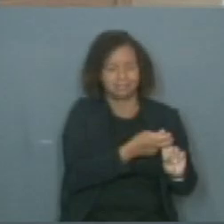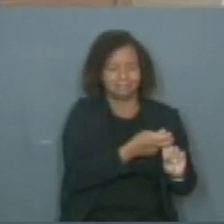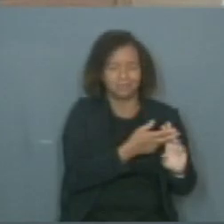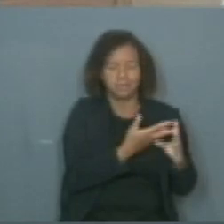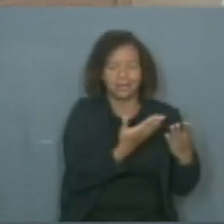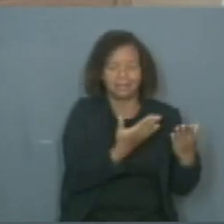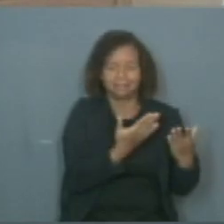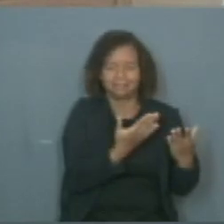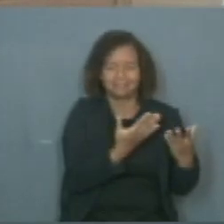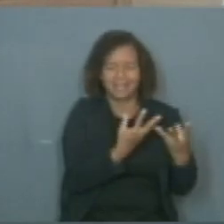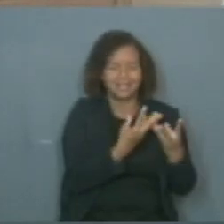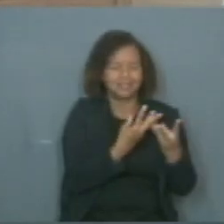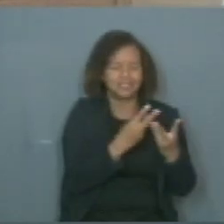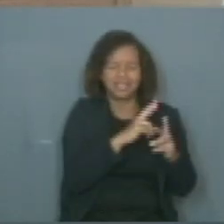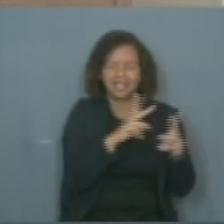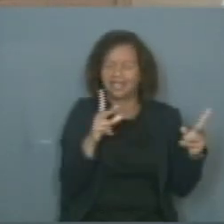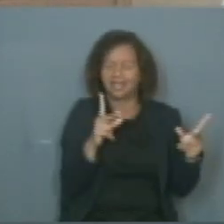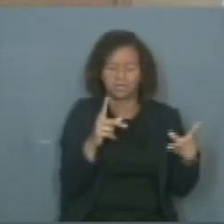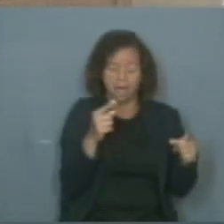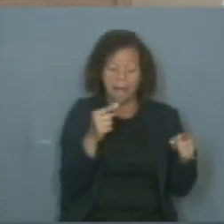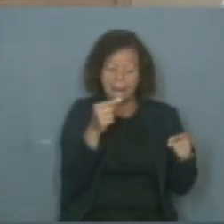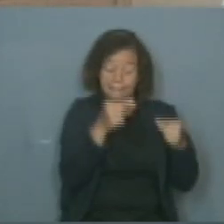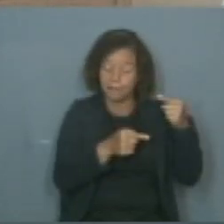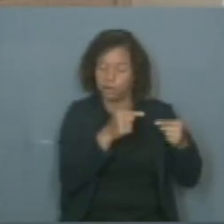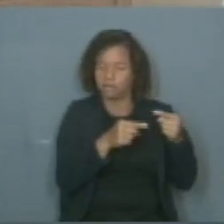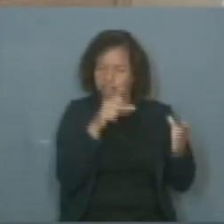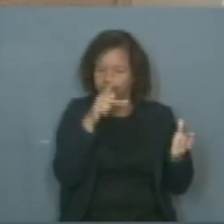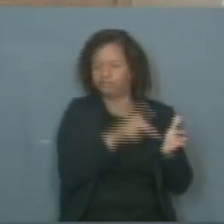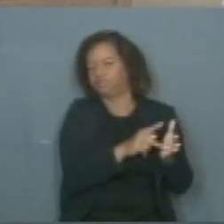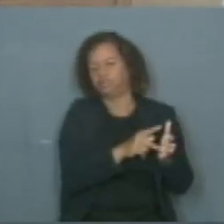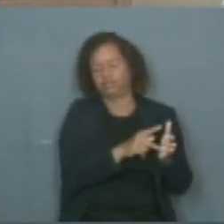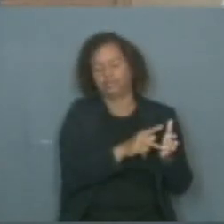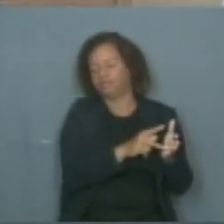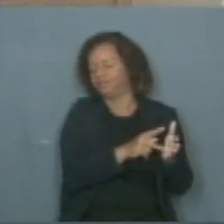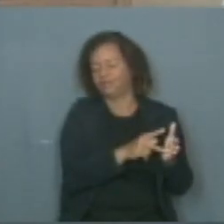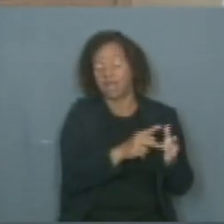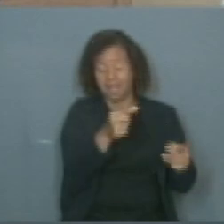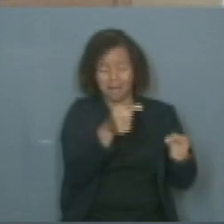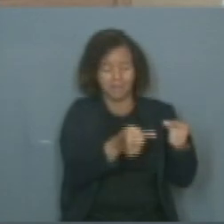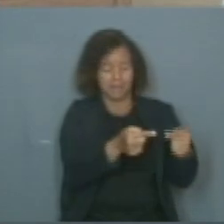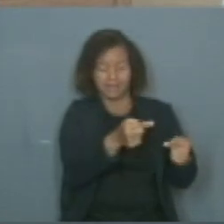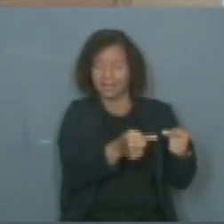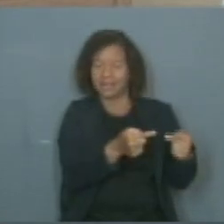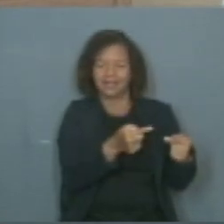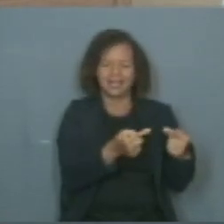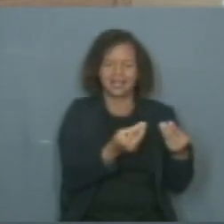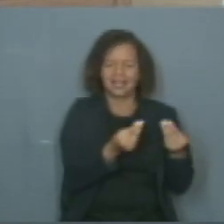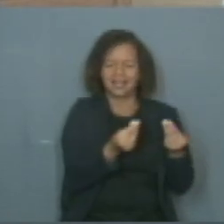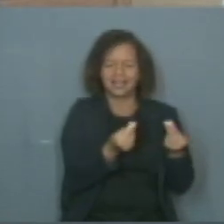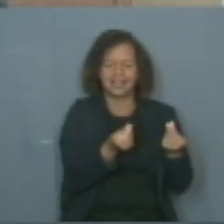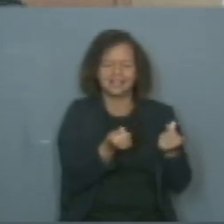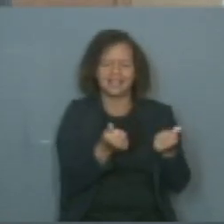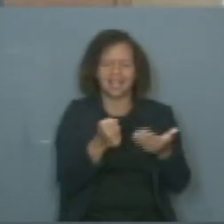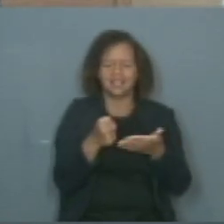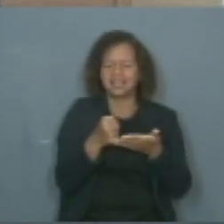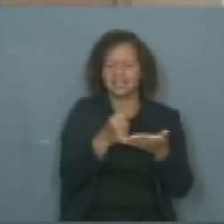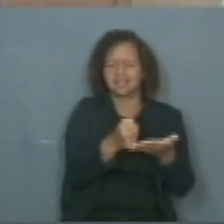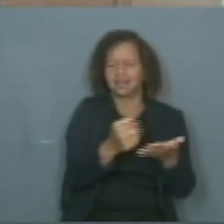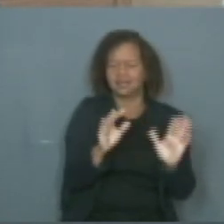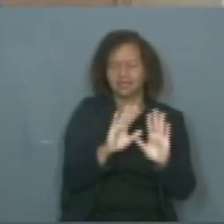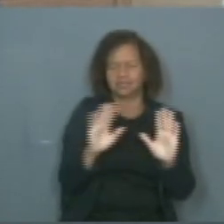surreal, entendeu? Porque não é uma política realmente de eficácia, é uma política de